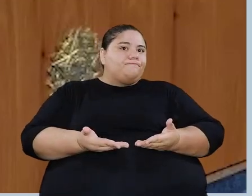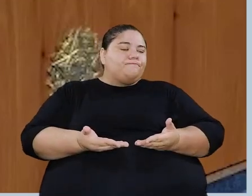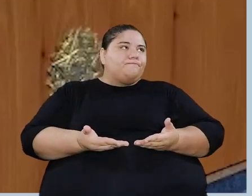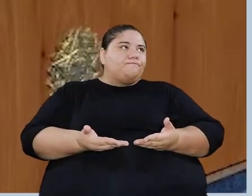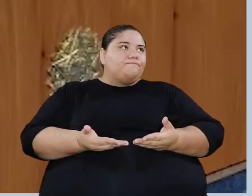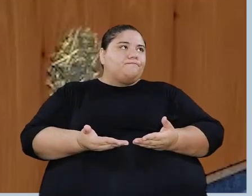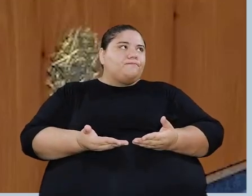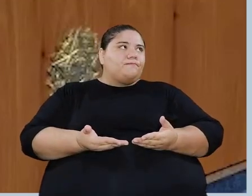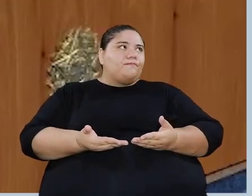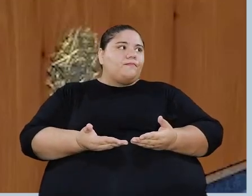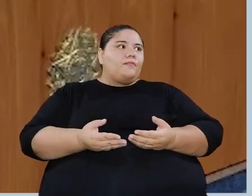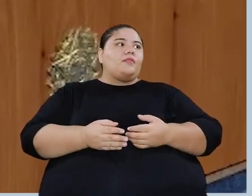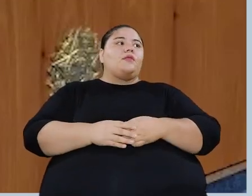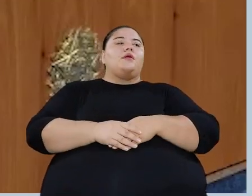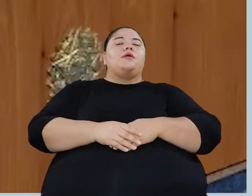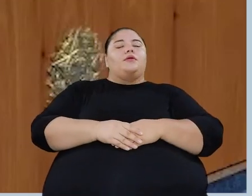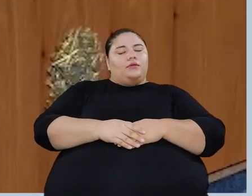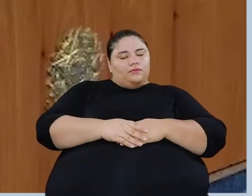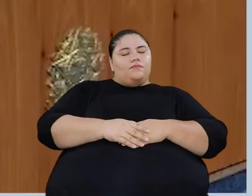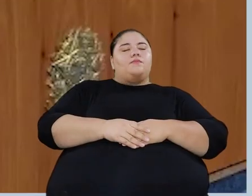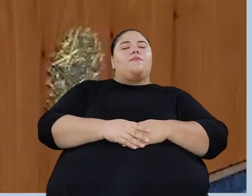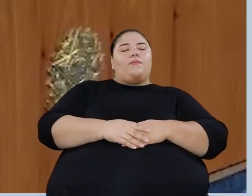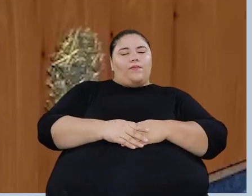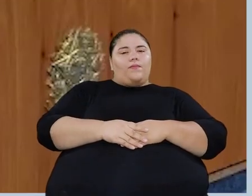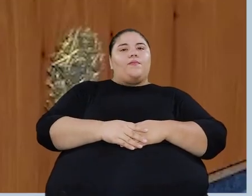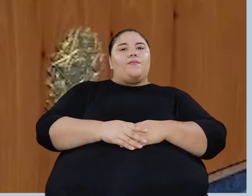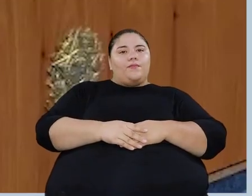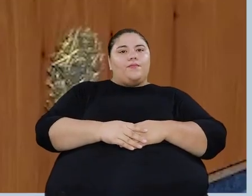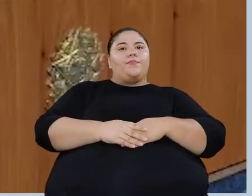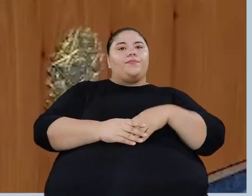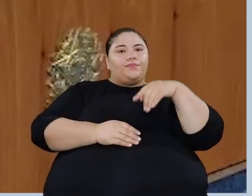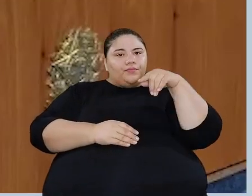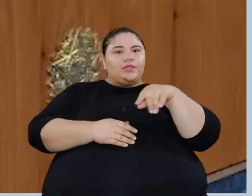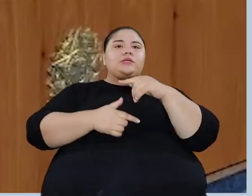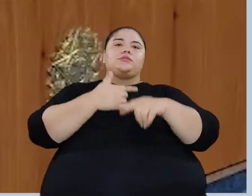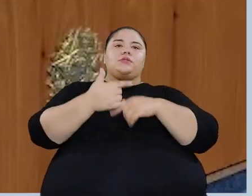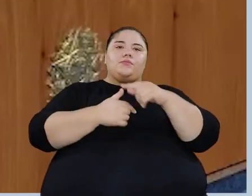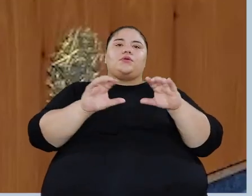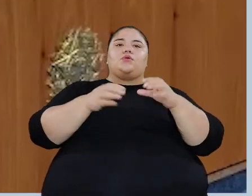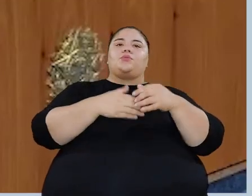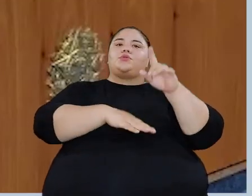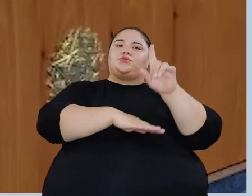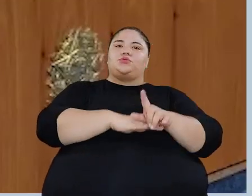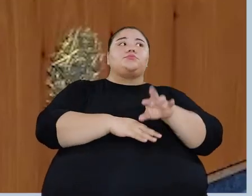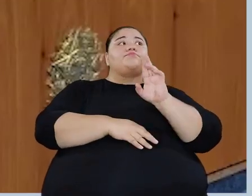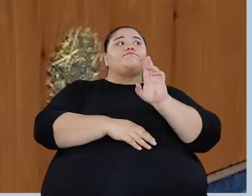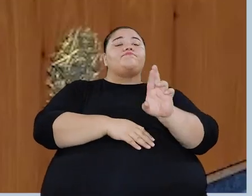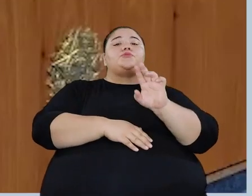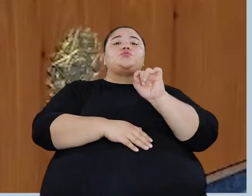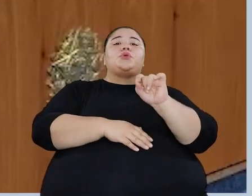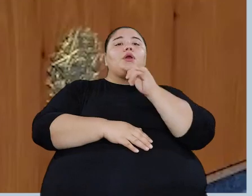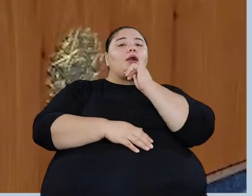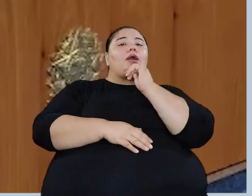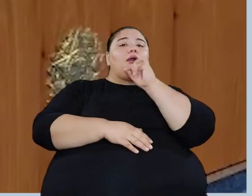Esse é o grande, esse é o grande trabalho do comitê gestor. O que se espera é que esse comitê gestor